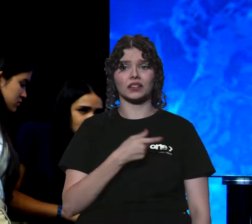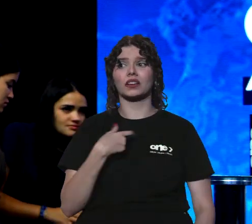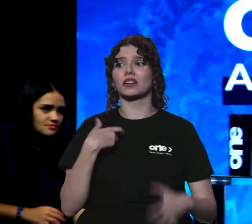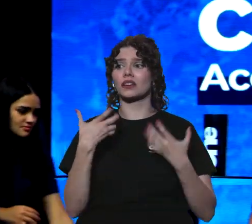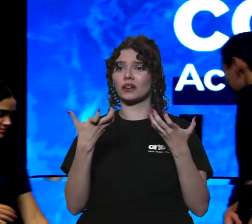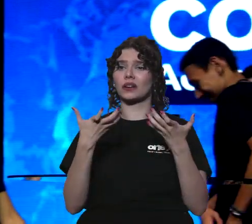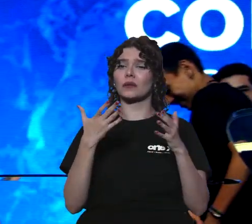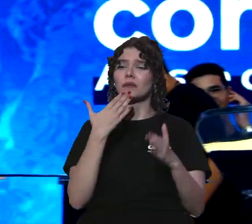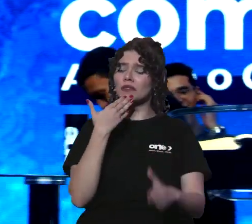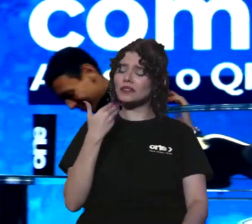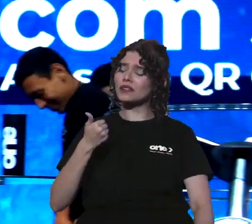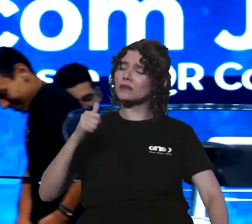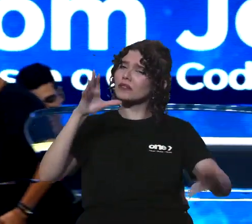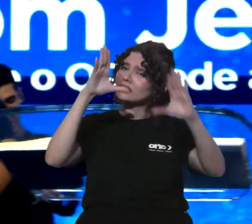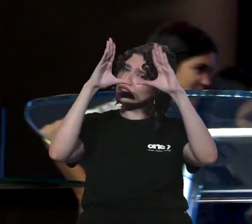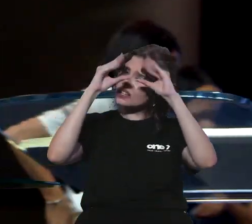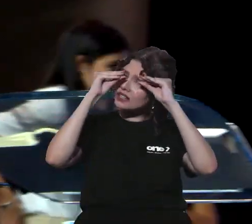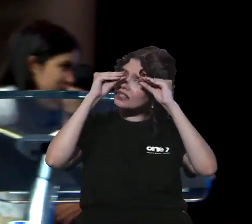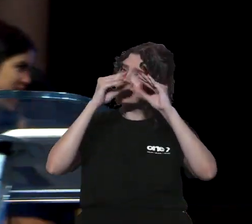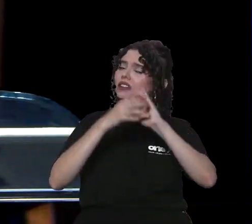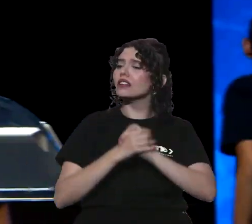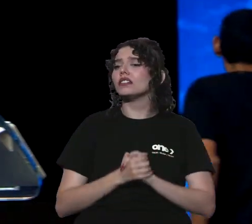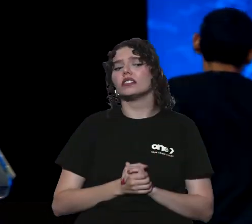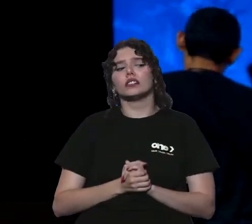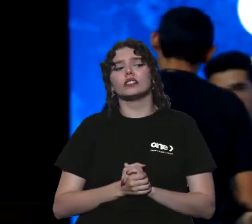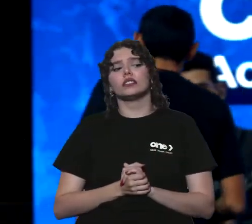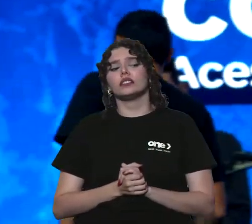pedir, feche os seus olhos agora.